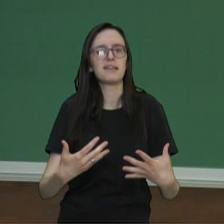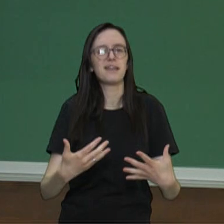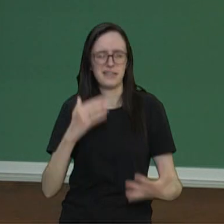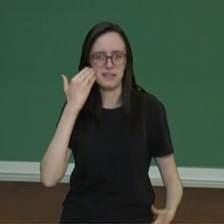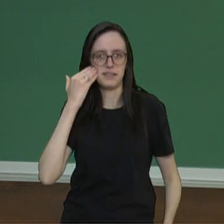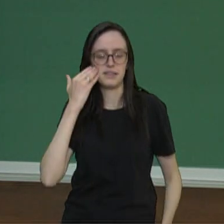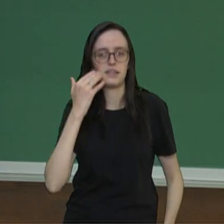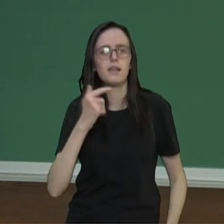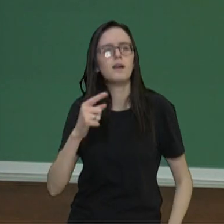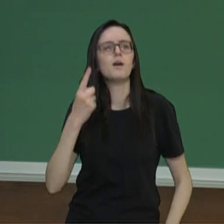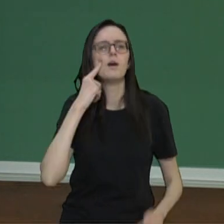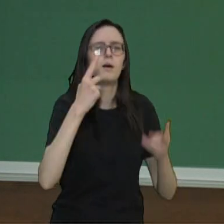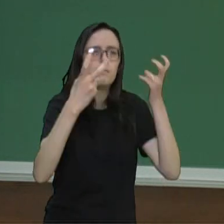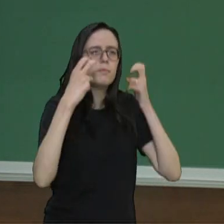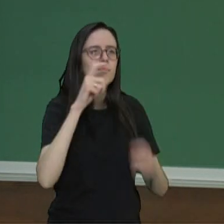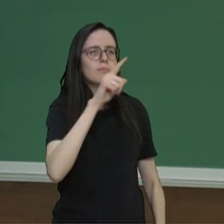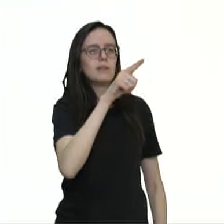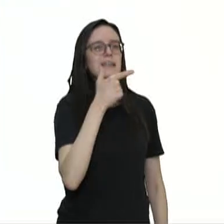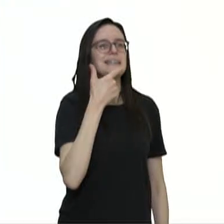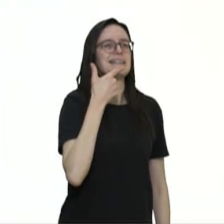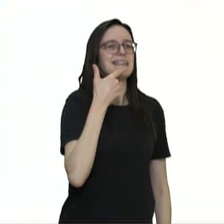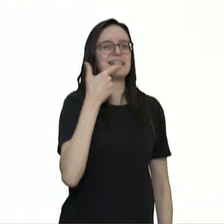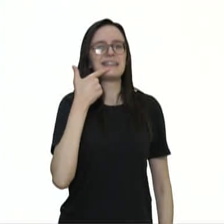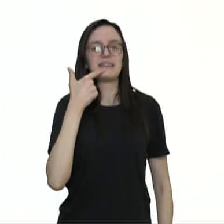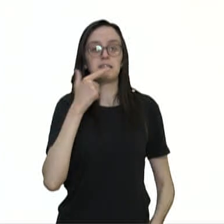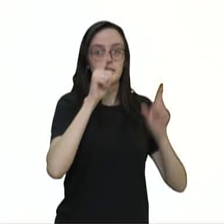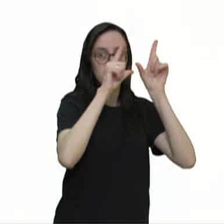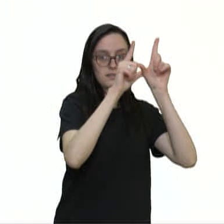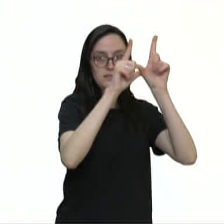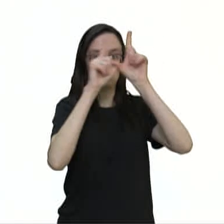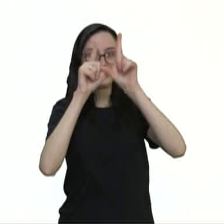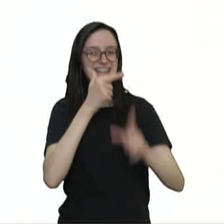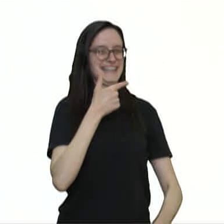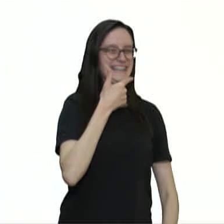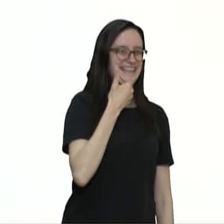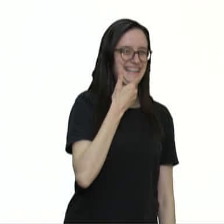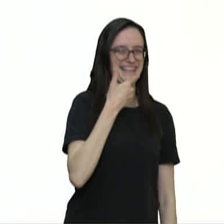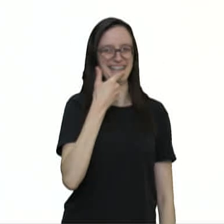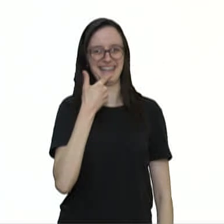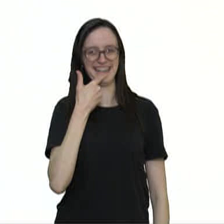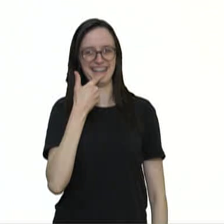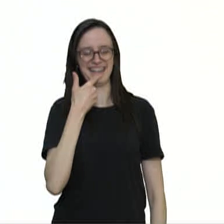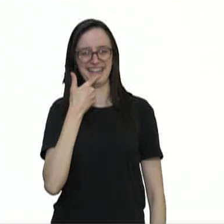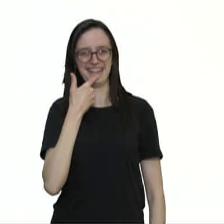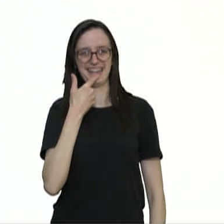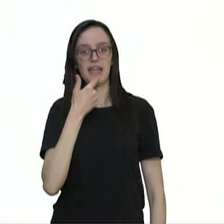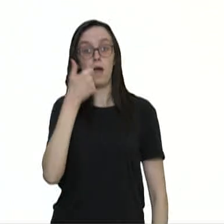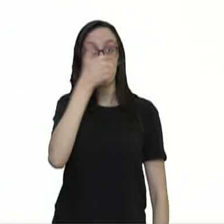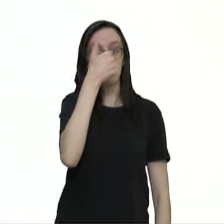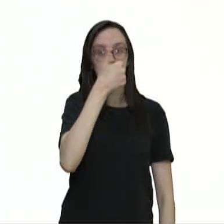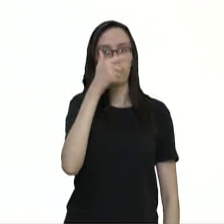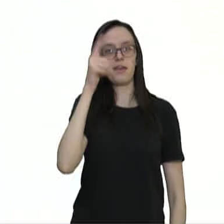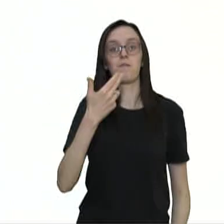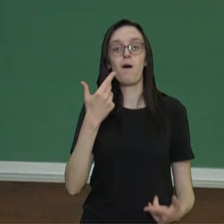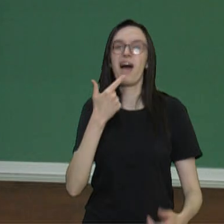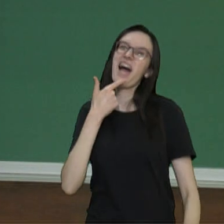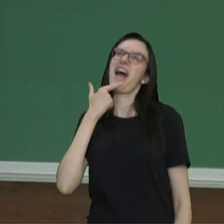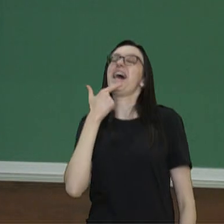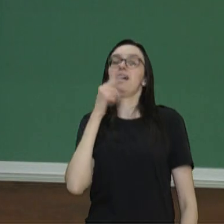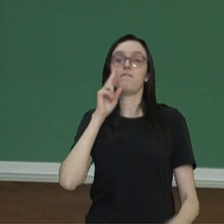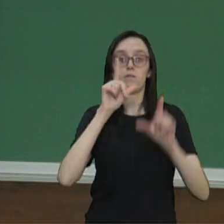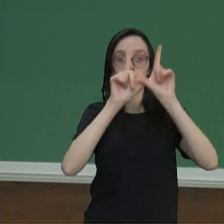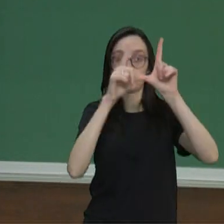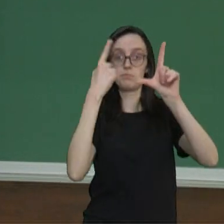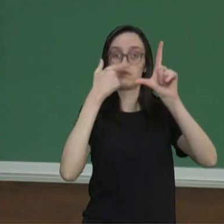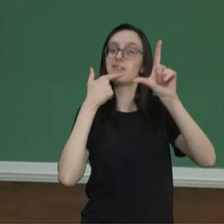Vamos lá, repare que você tem sorrisos nas duas primeiras. E na primeira ainda, uma gargalhada do